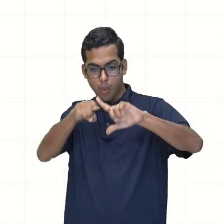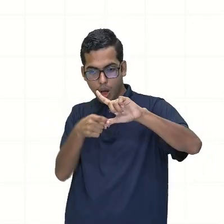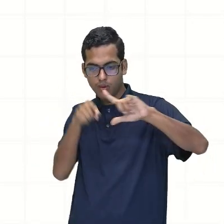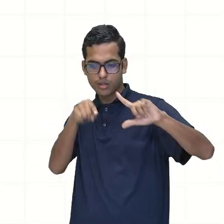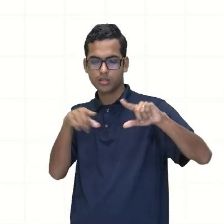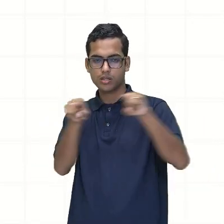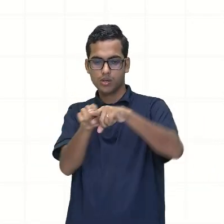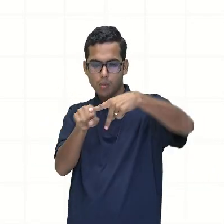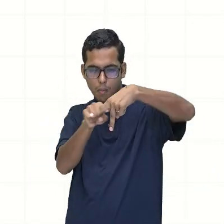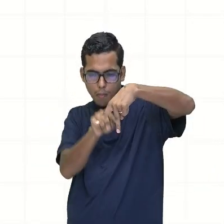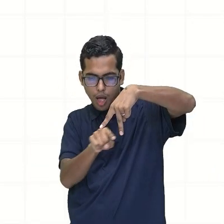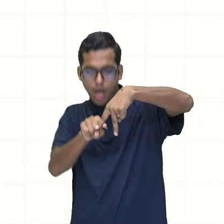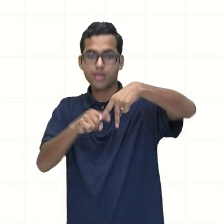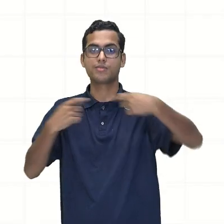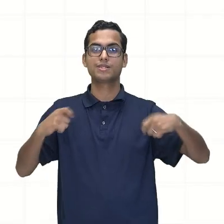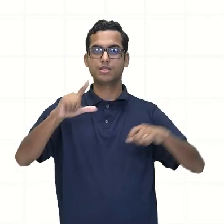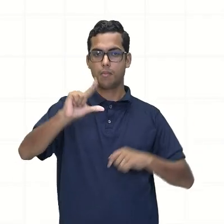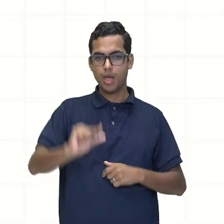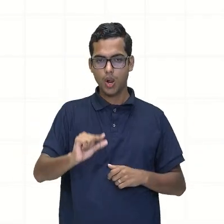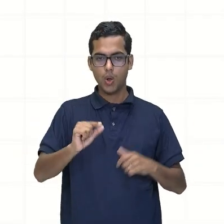120. Então, não.